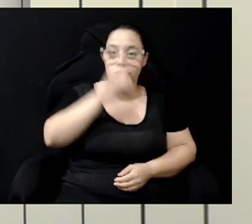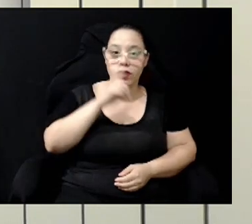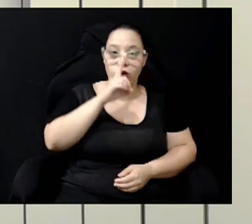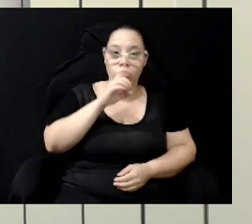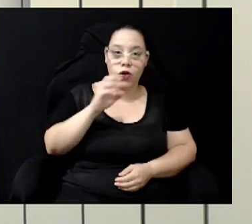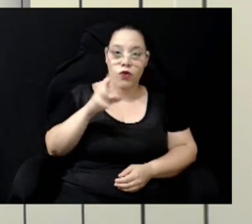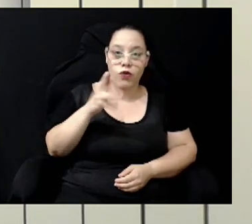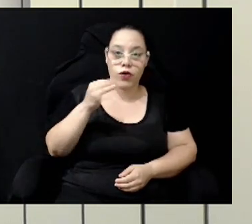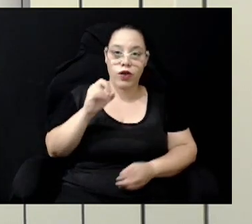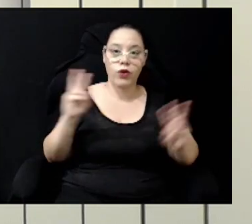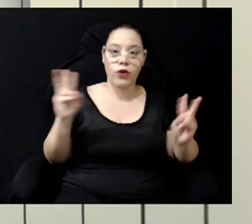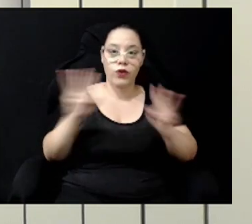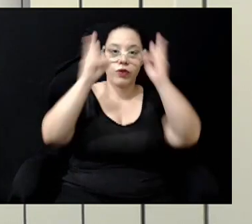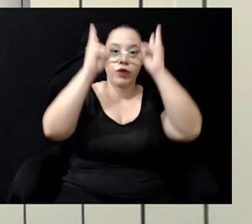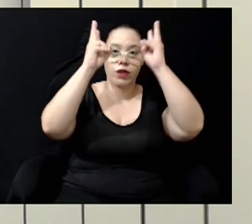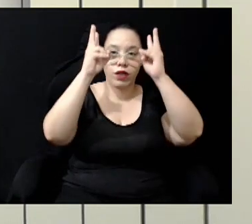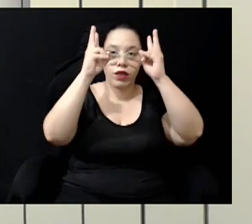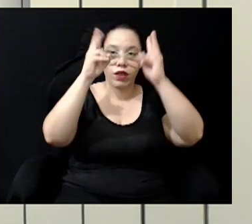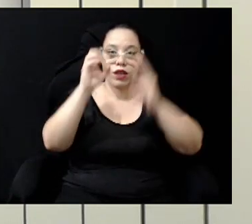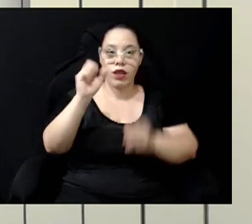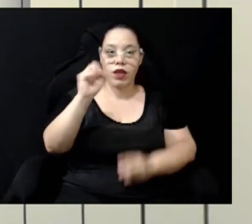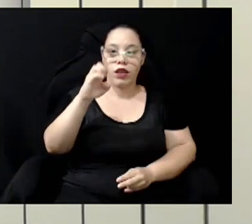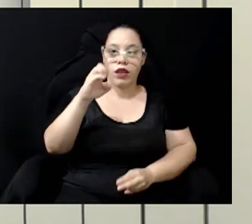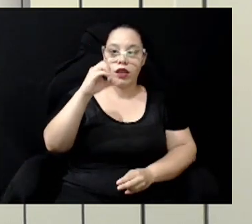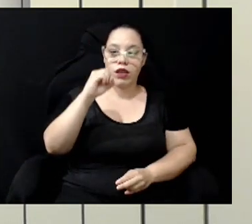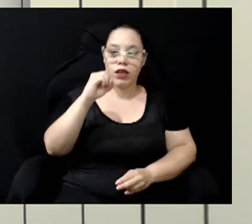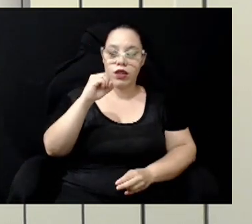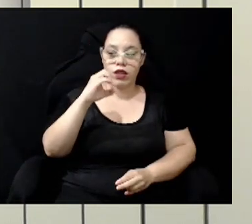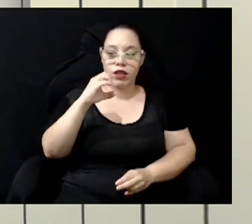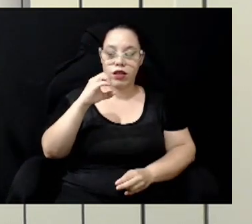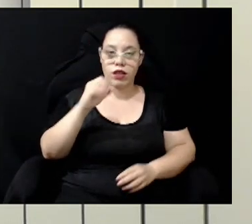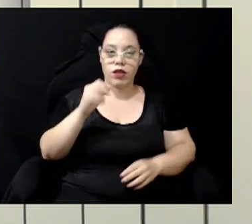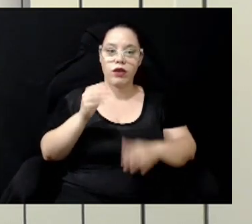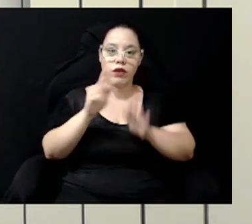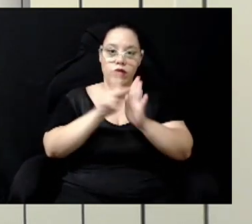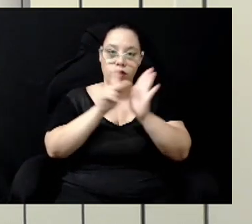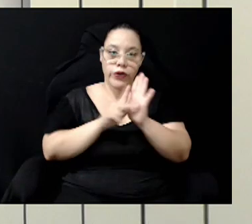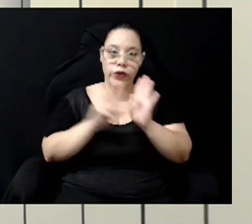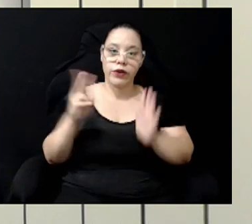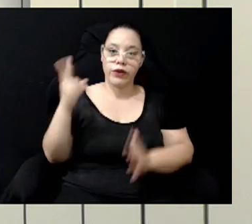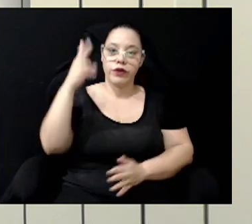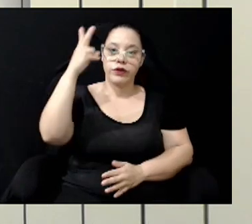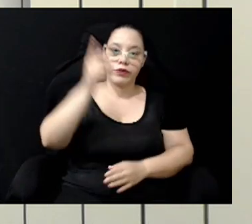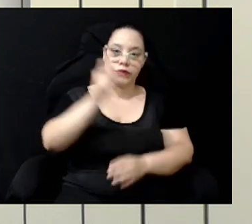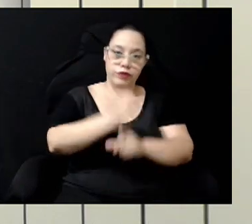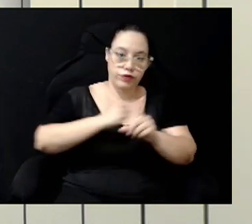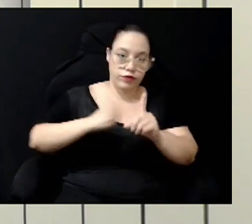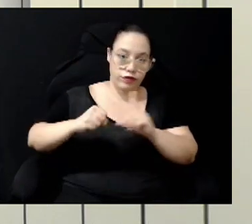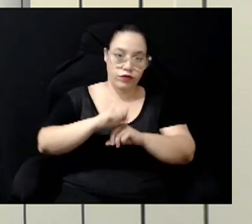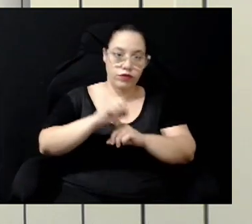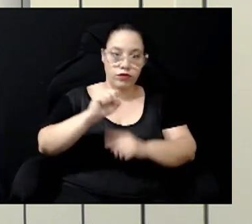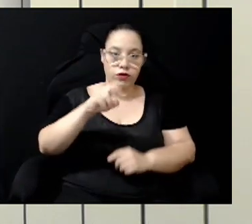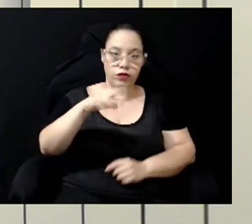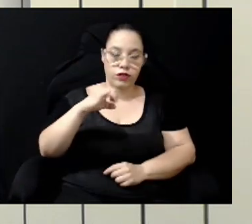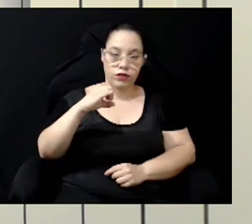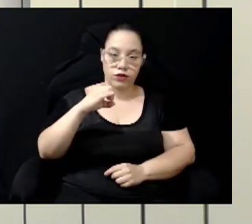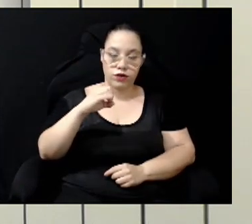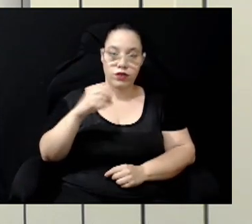Social do SESC, uma das ações do Programa de Valorização Social do SESC São Paulo, que busca